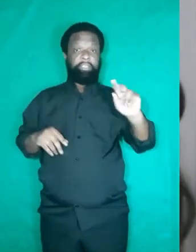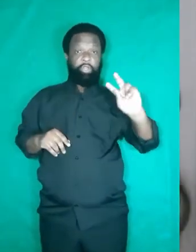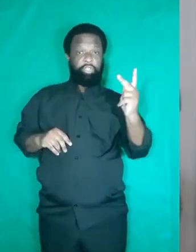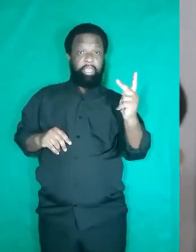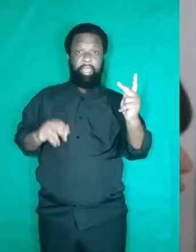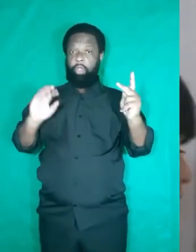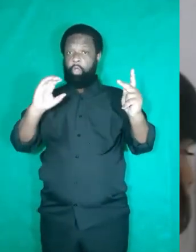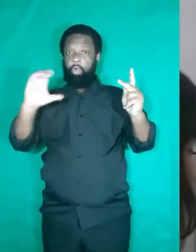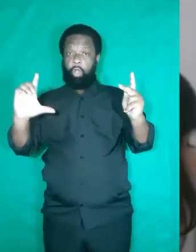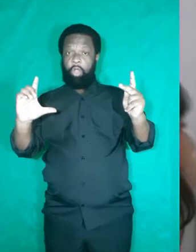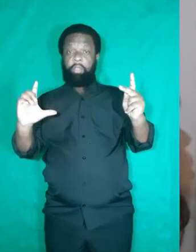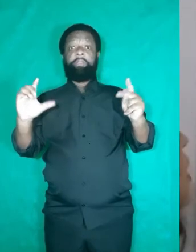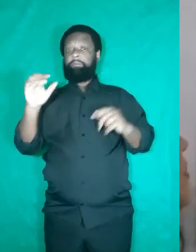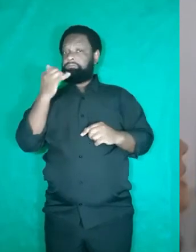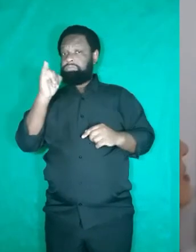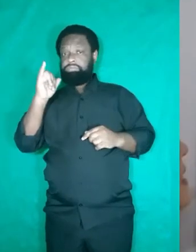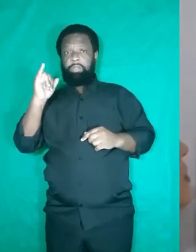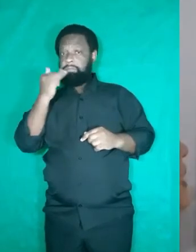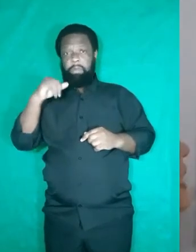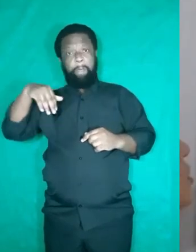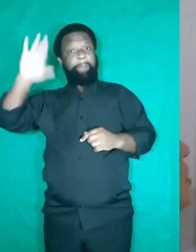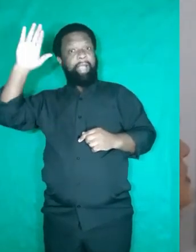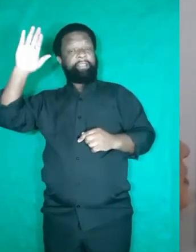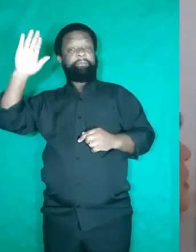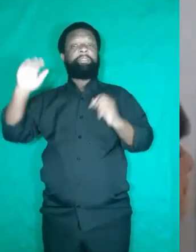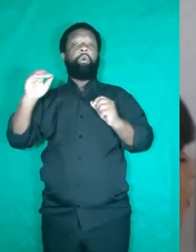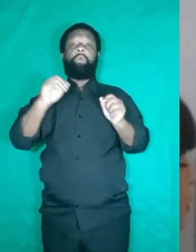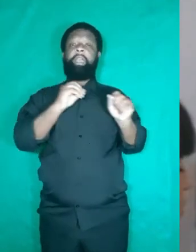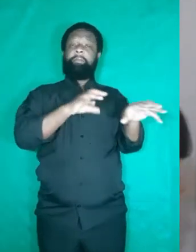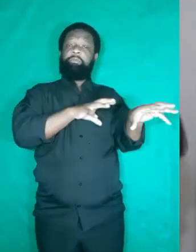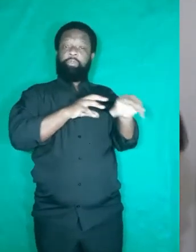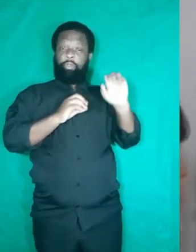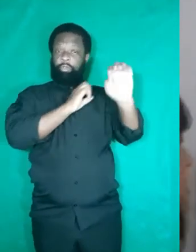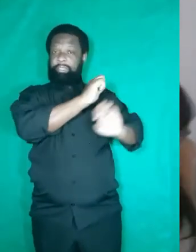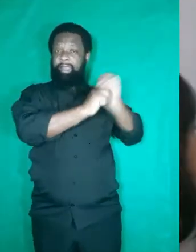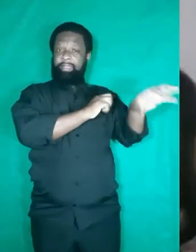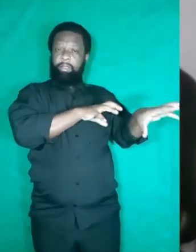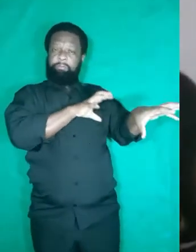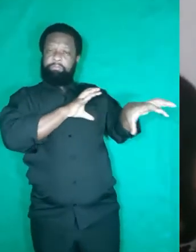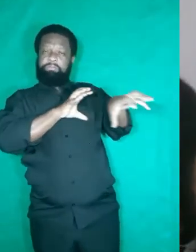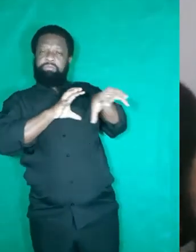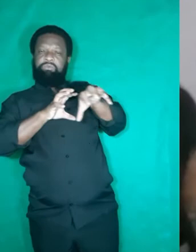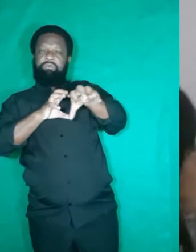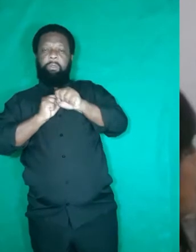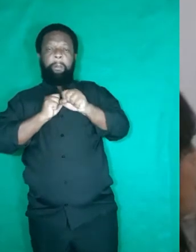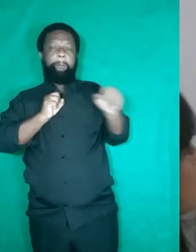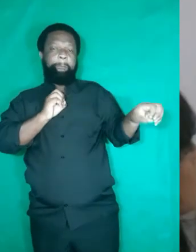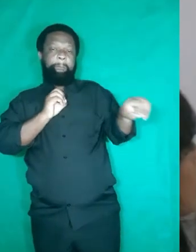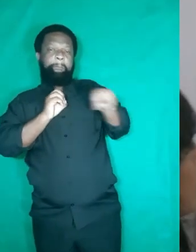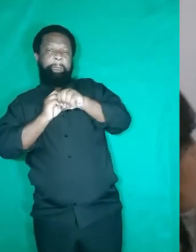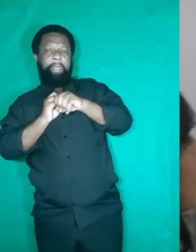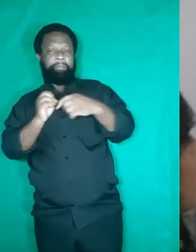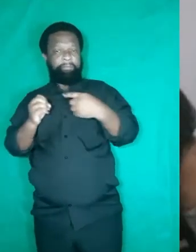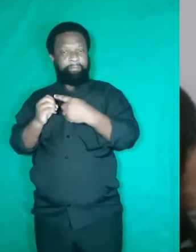entre hidrogênio e cloro. O cloro é mais eletronegativo, então ele puxa os elétrons dessa ligação para